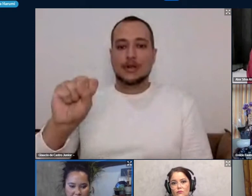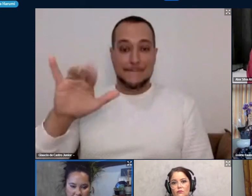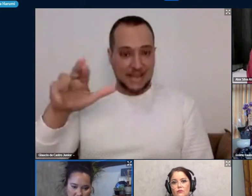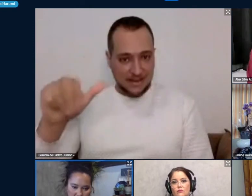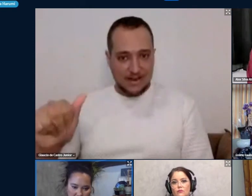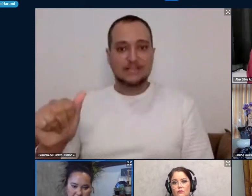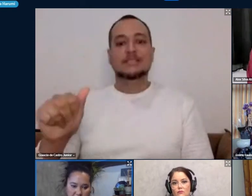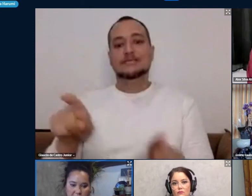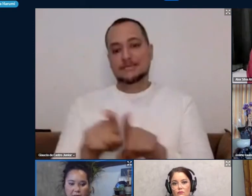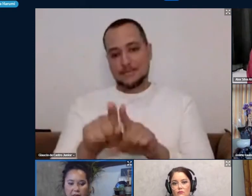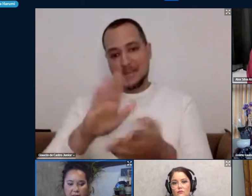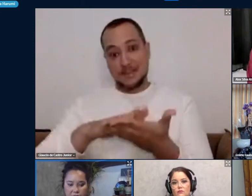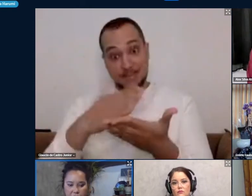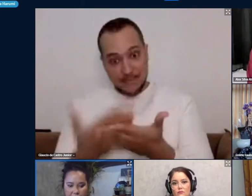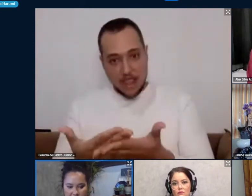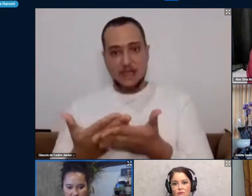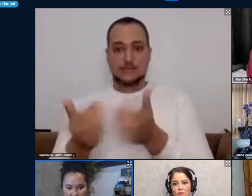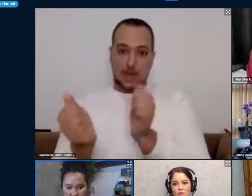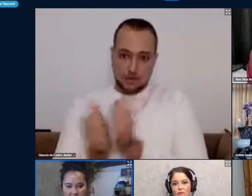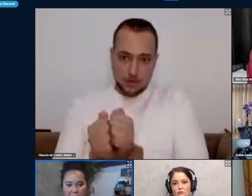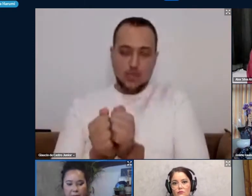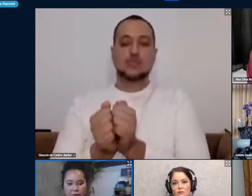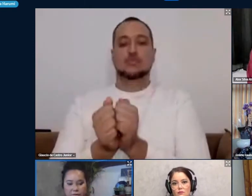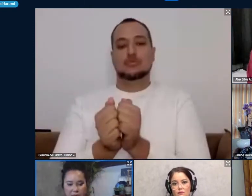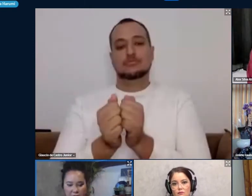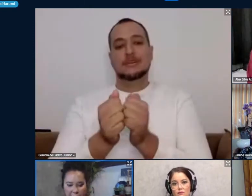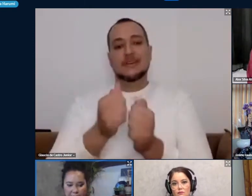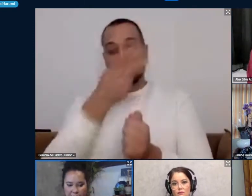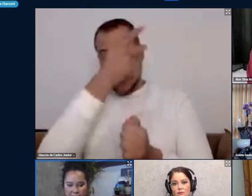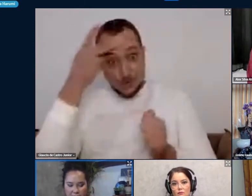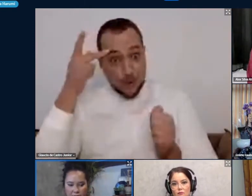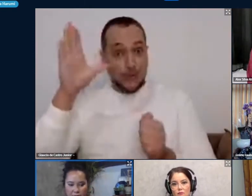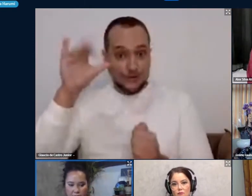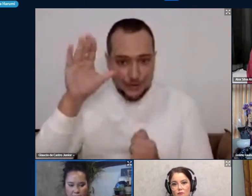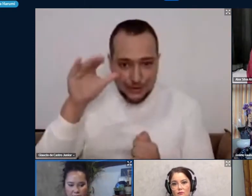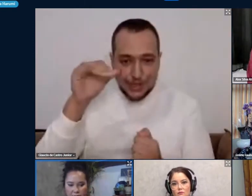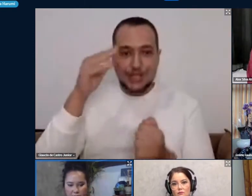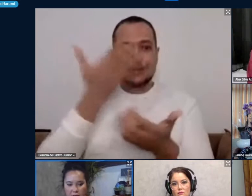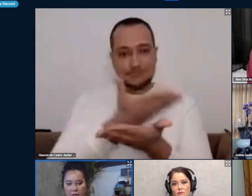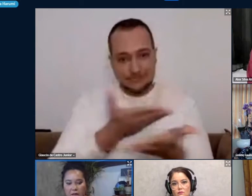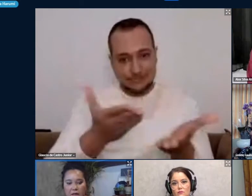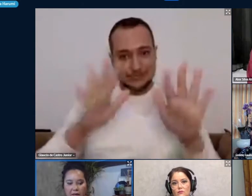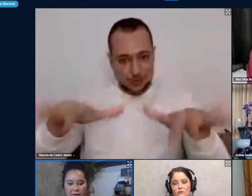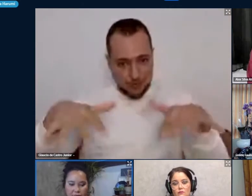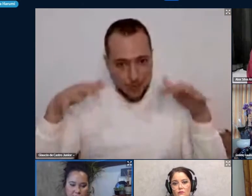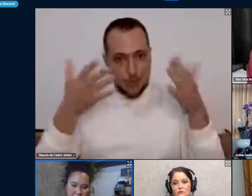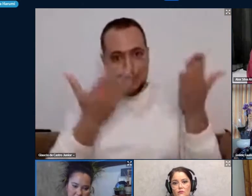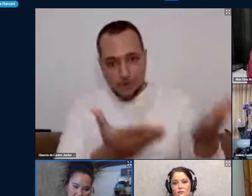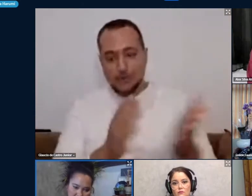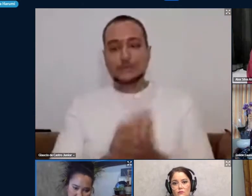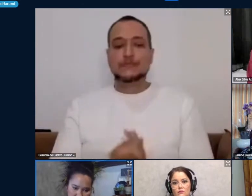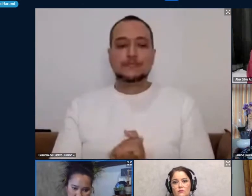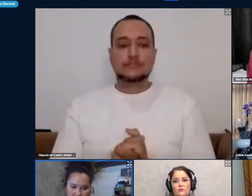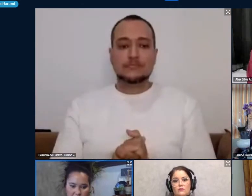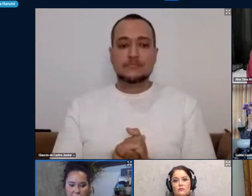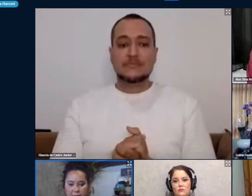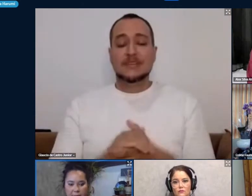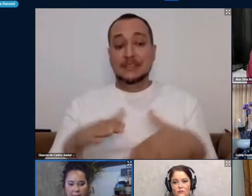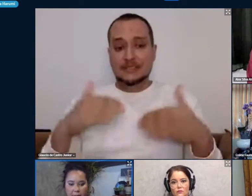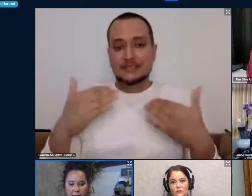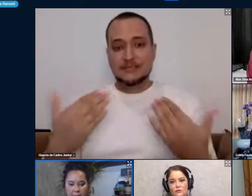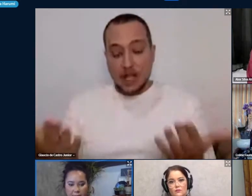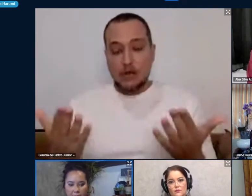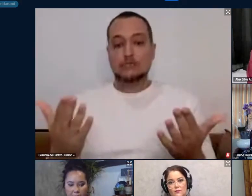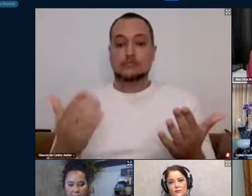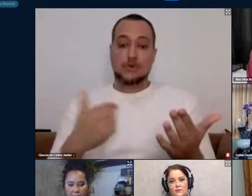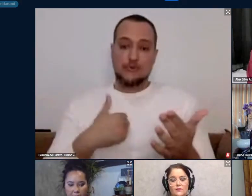banca, a professora Enilde, a professora Sabrina, também os intérpretes que estão conosco, todos os que estão assistindo.